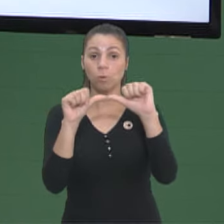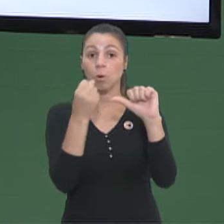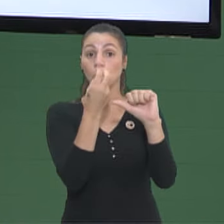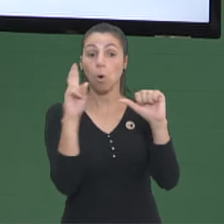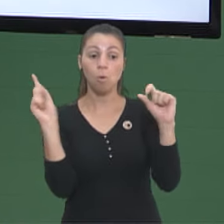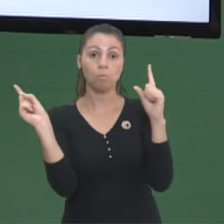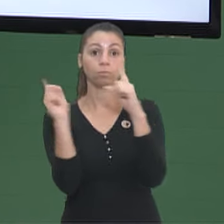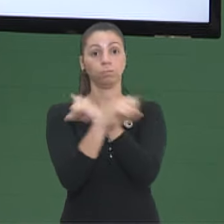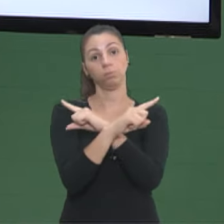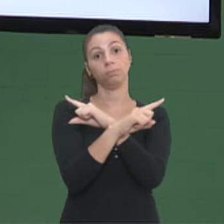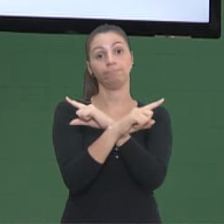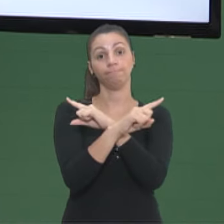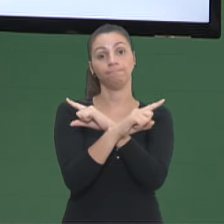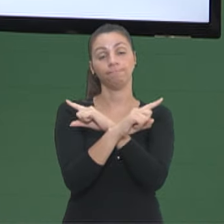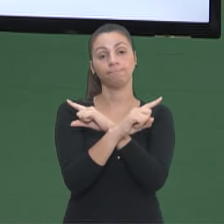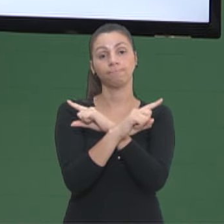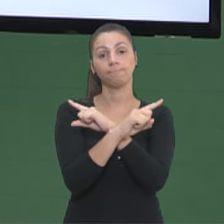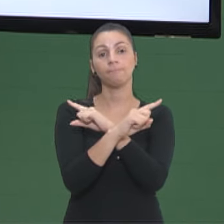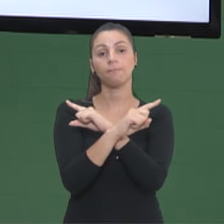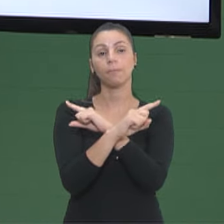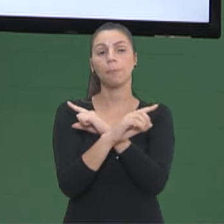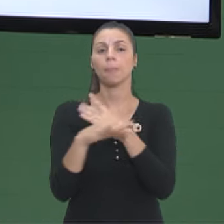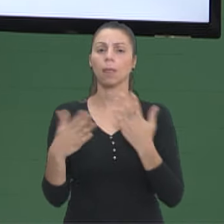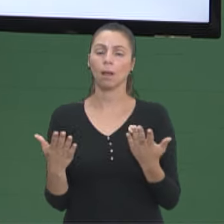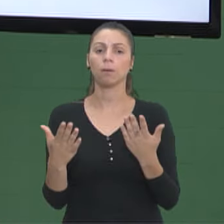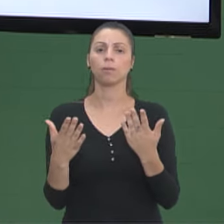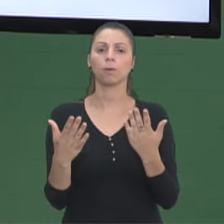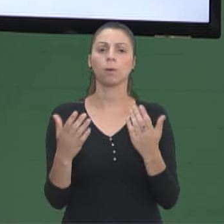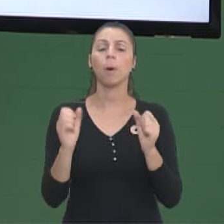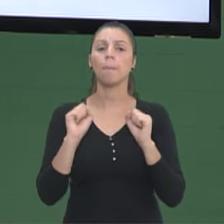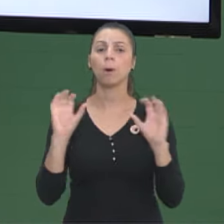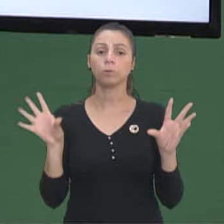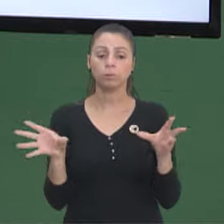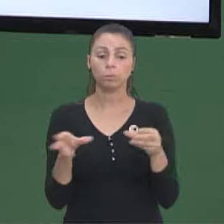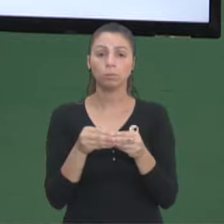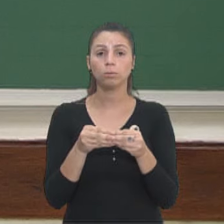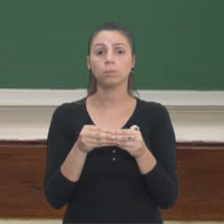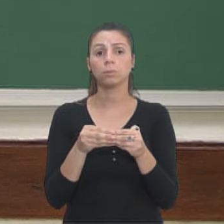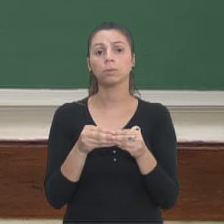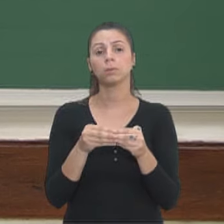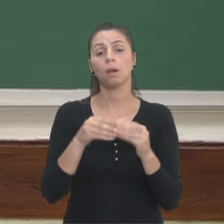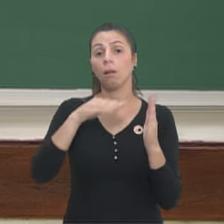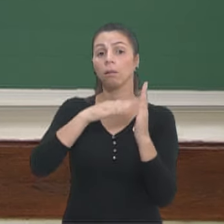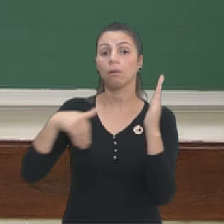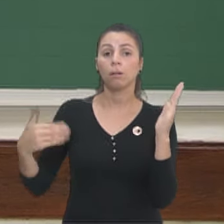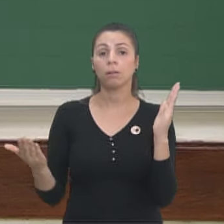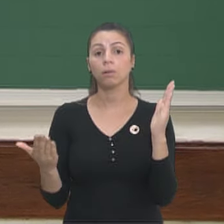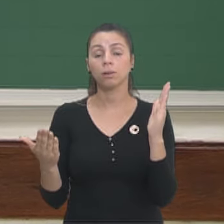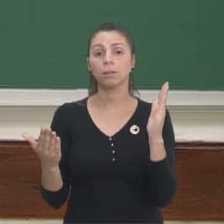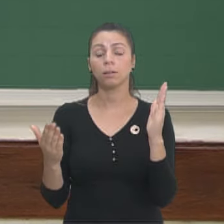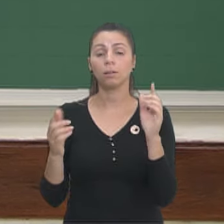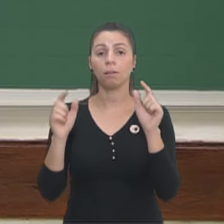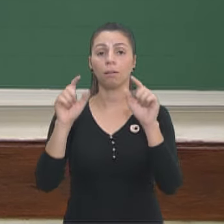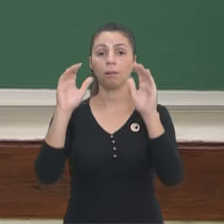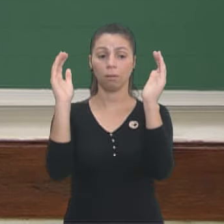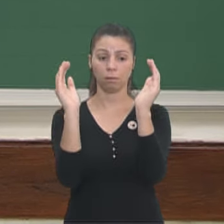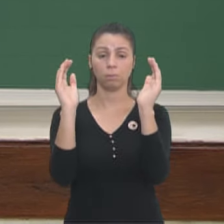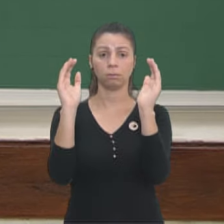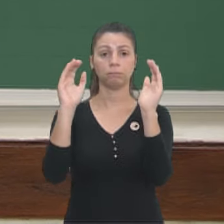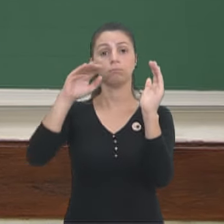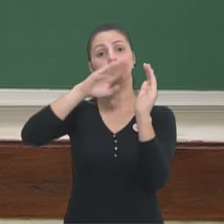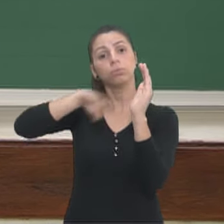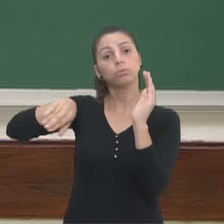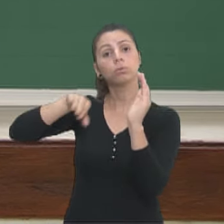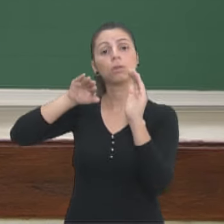opostos, né? Então, eu posso simplificar a minha subtração e tirar os parênteses. Quando eu